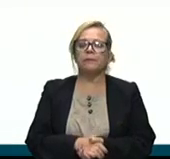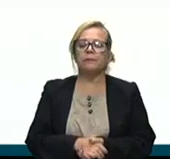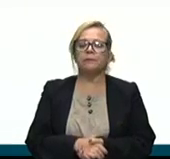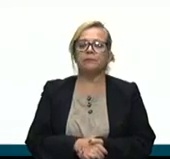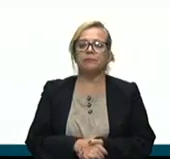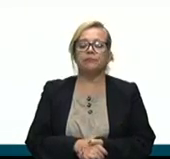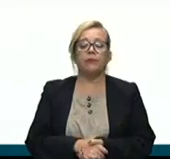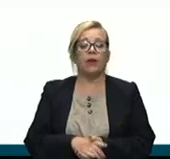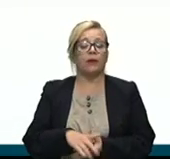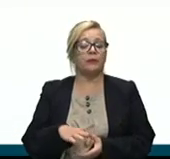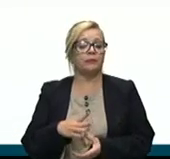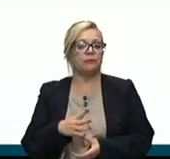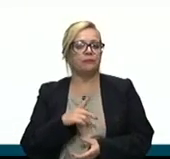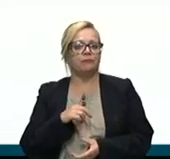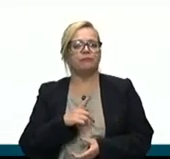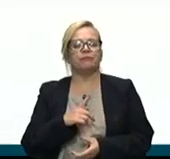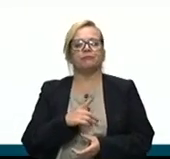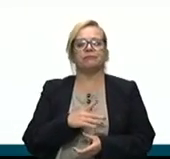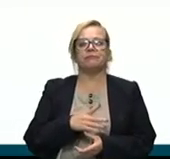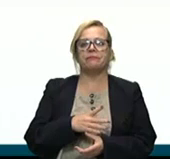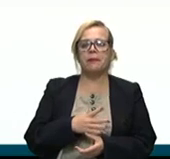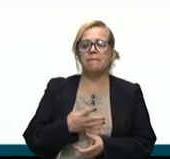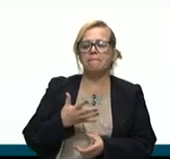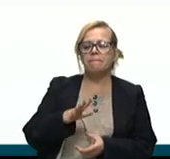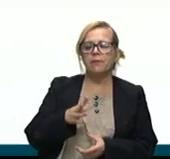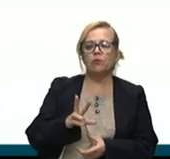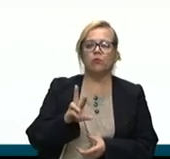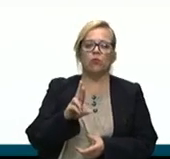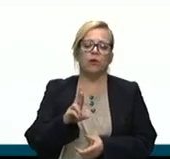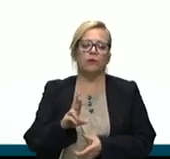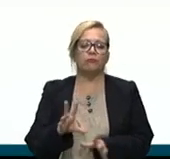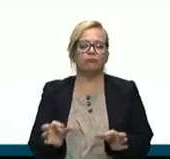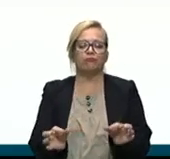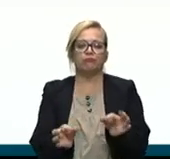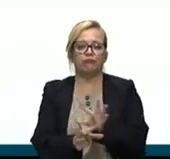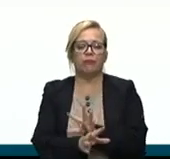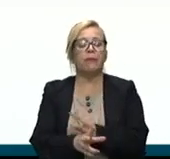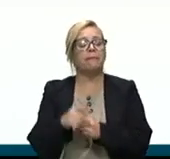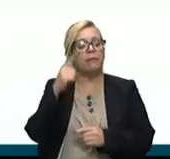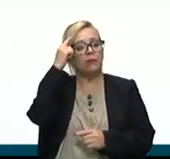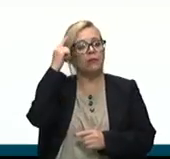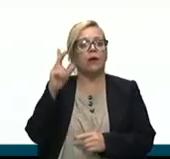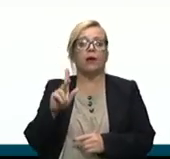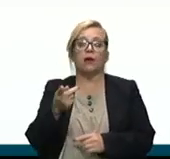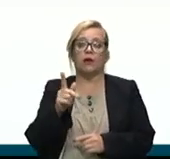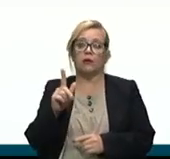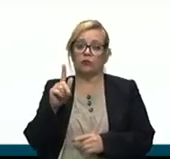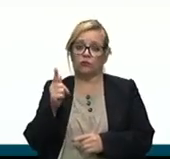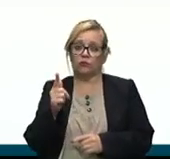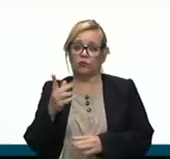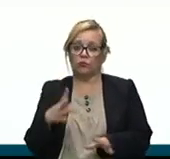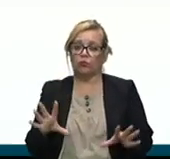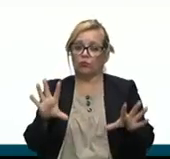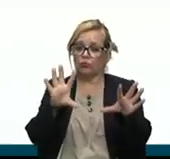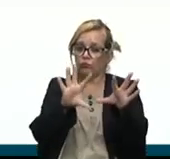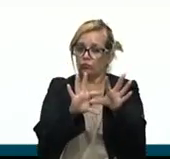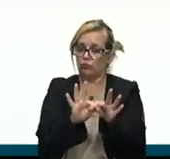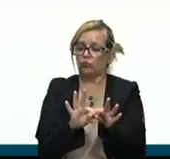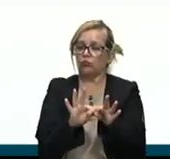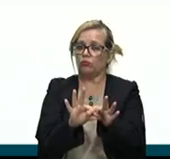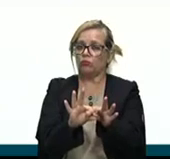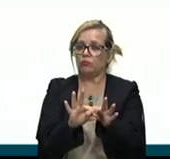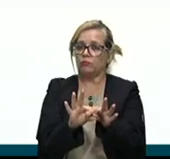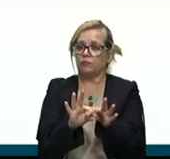Tendo R, então, aproximadamente 0,707, nós concluímos que H e G estão